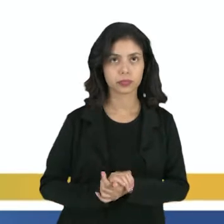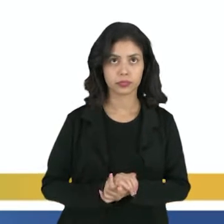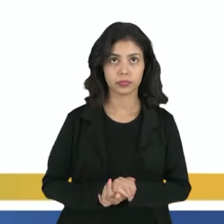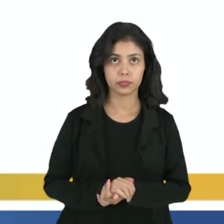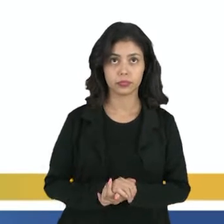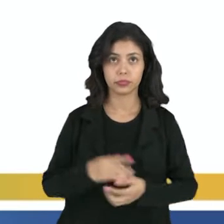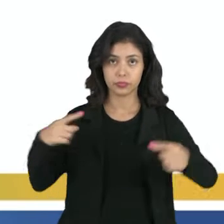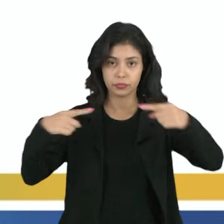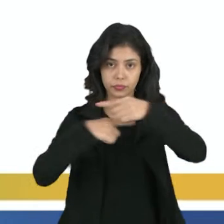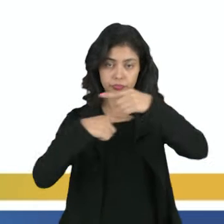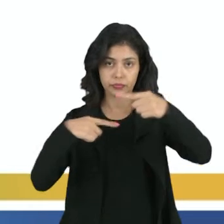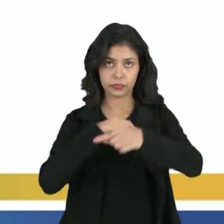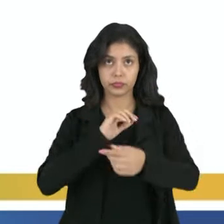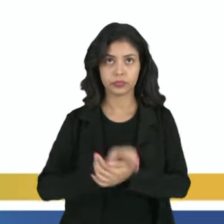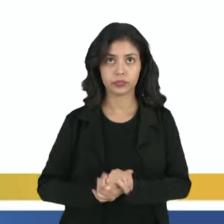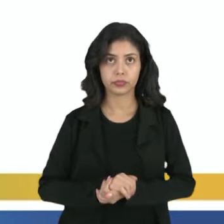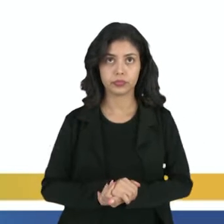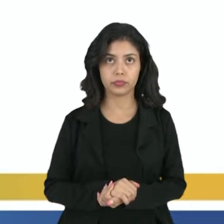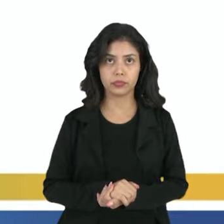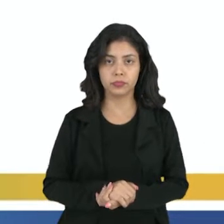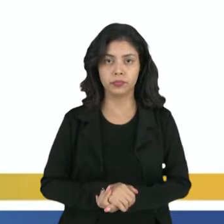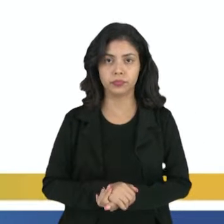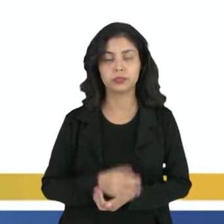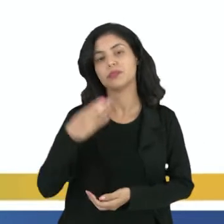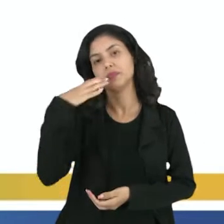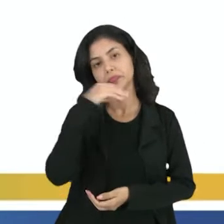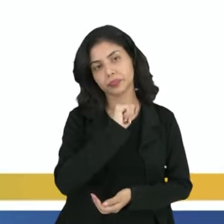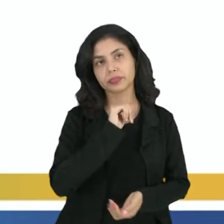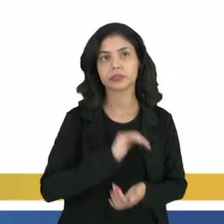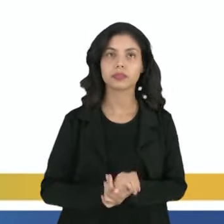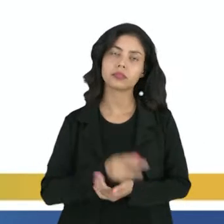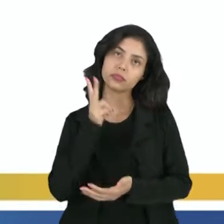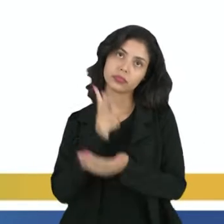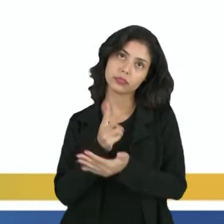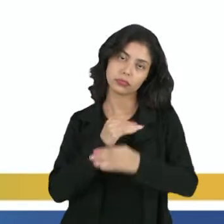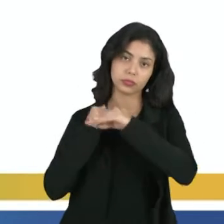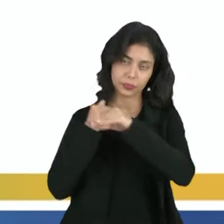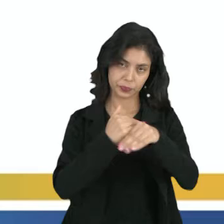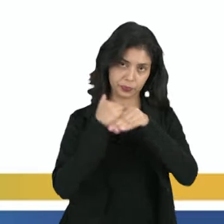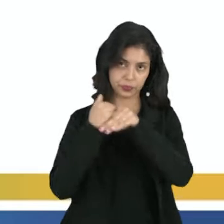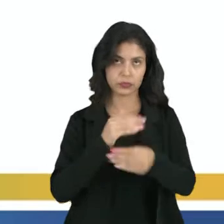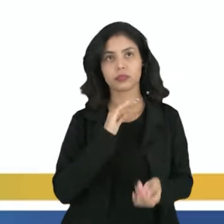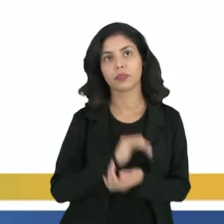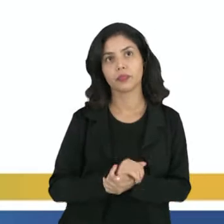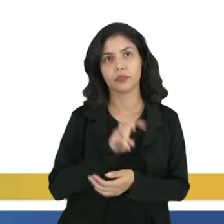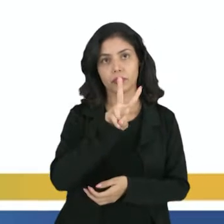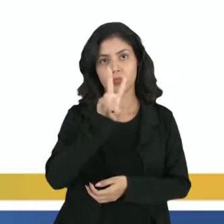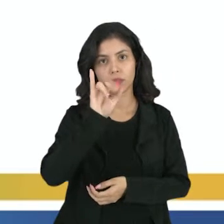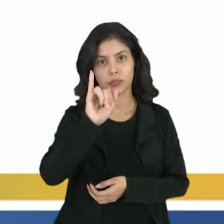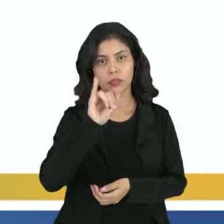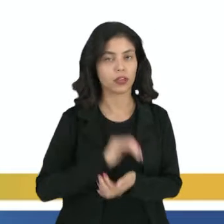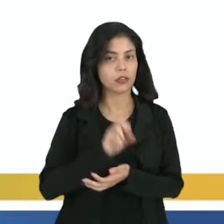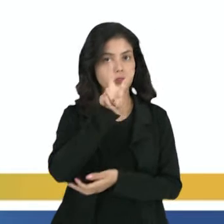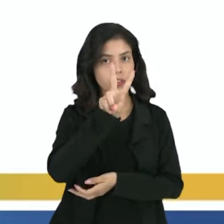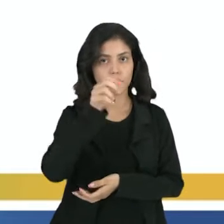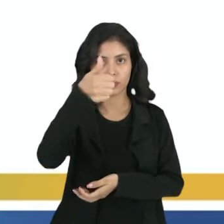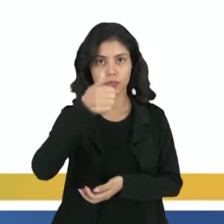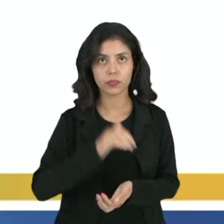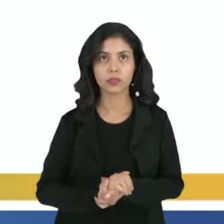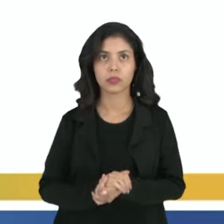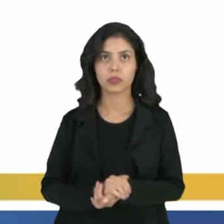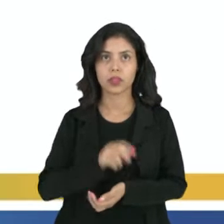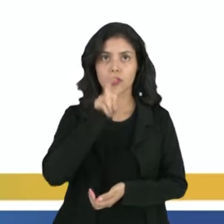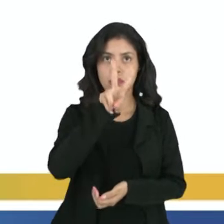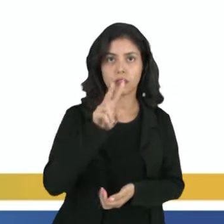reação reversível, a velocidade das reações são iguais. Então, V1, que está relacionado à